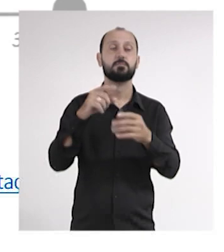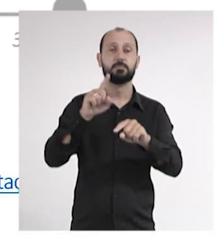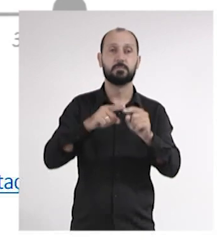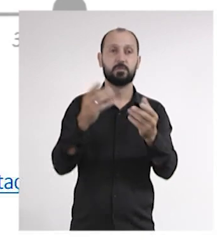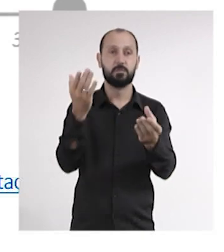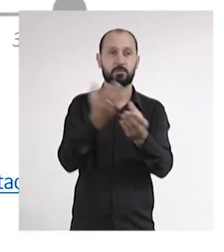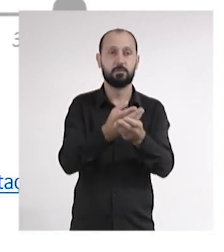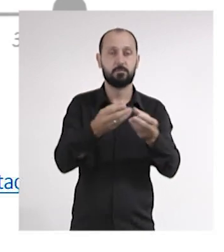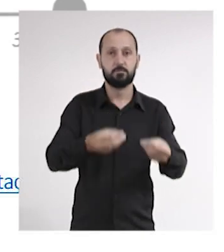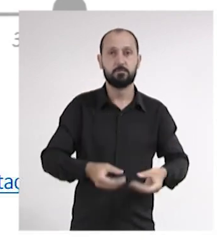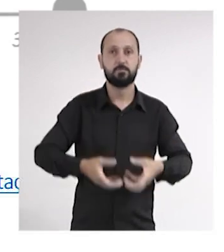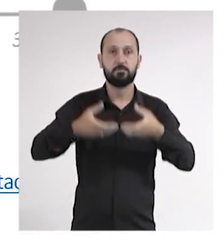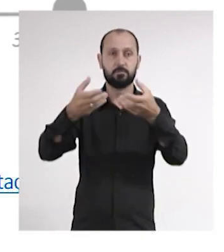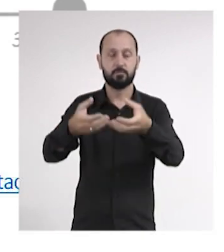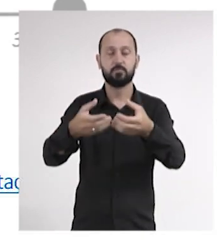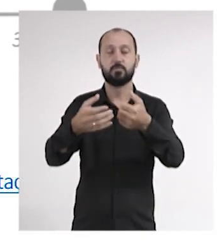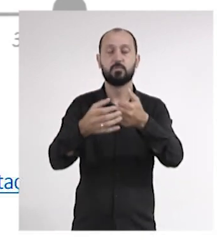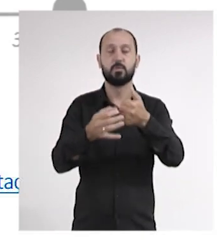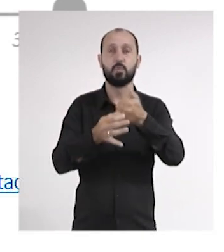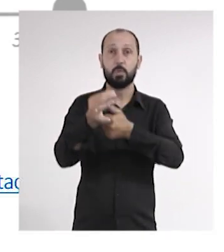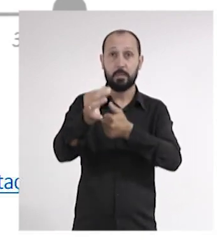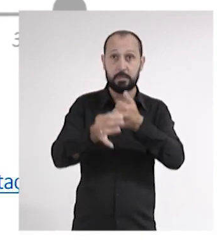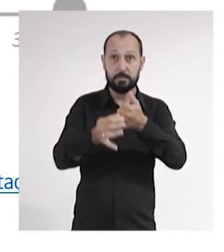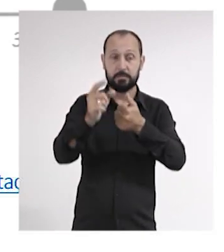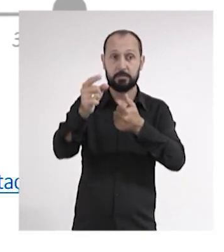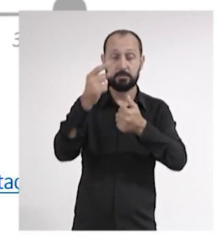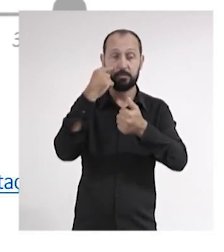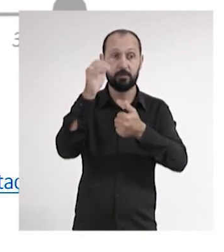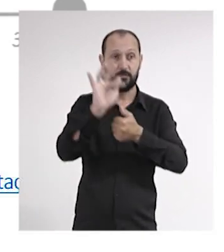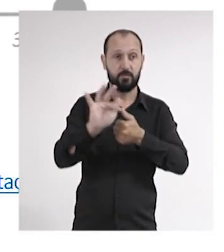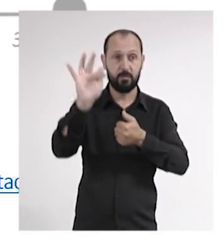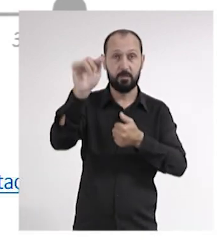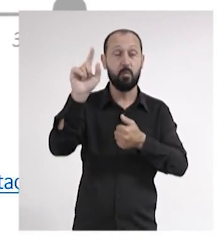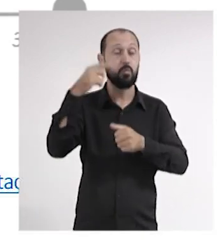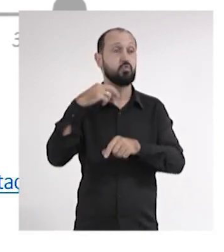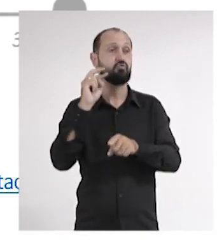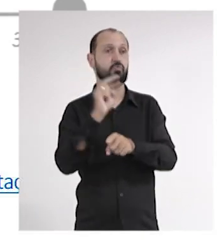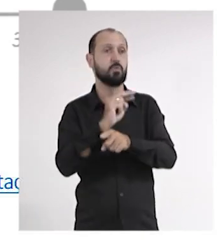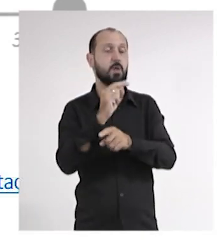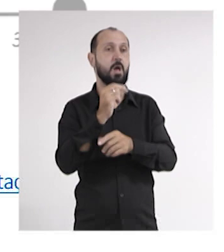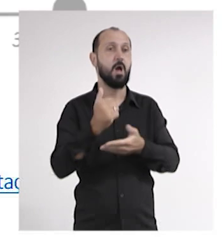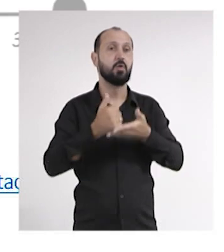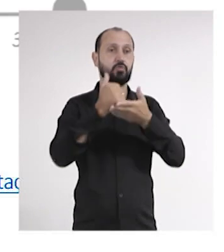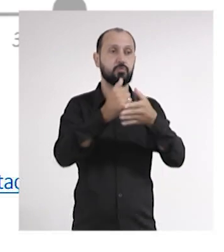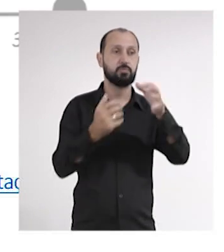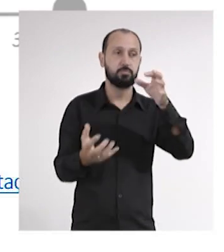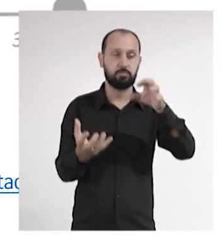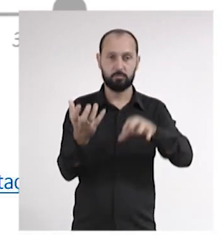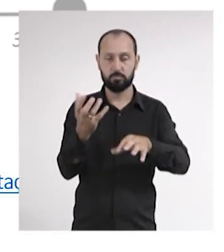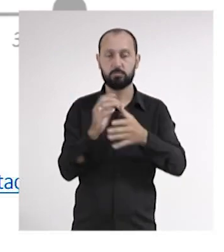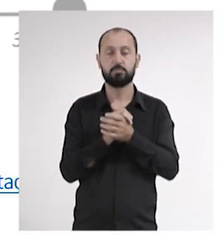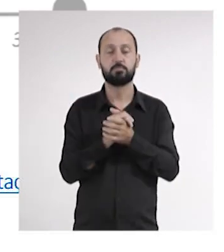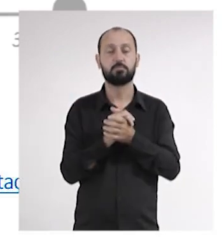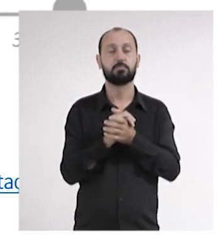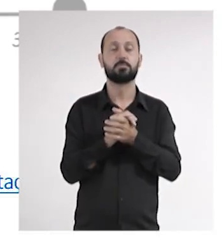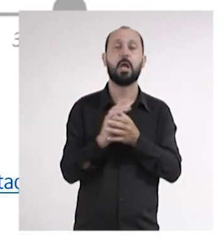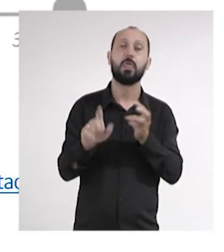documentos ao Tribunal de Contas da União, que é o nosso órgão de controle externo, auxiliar do Congresso Nacional. Após